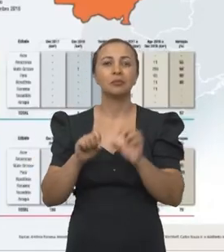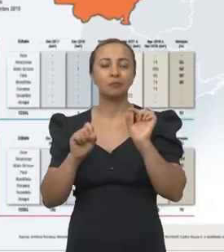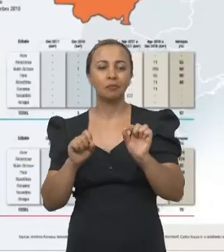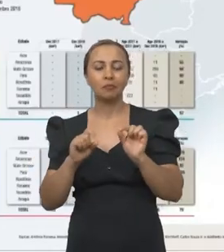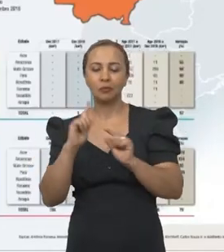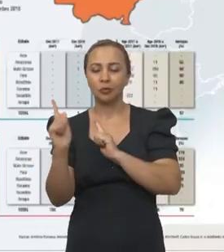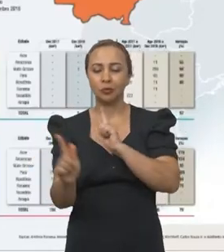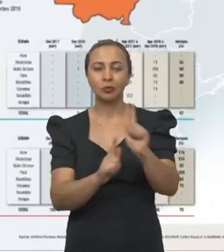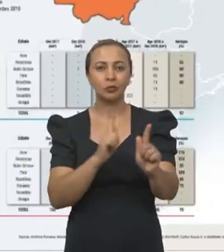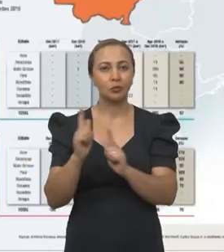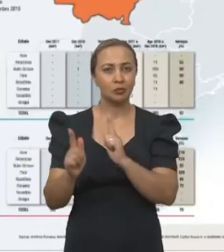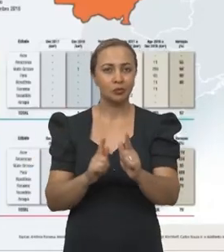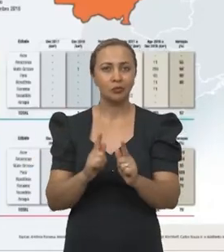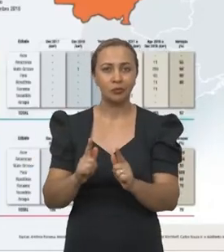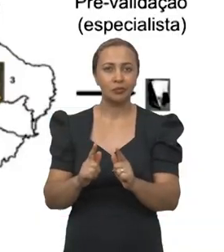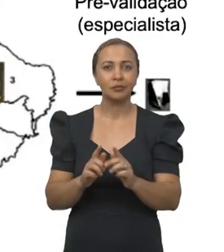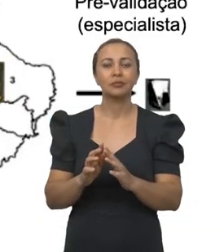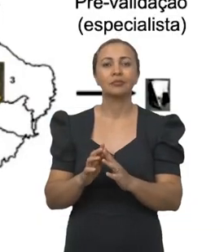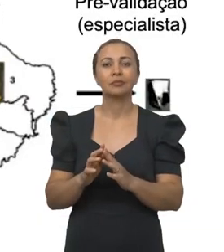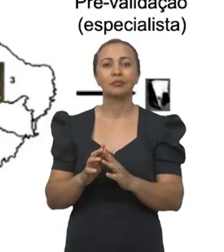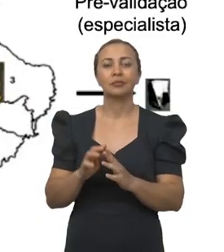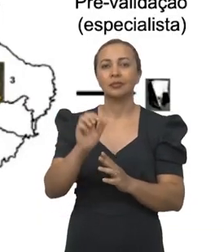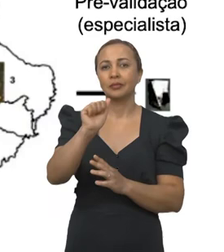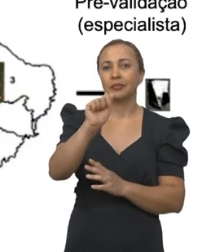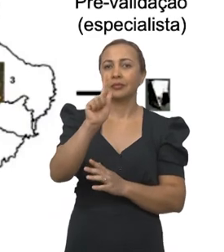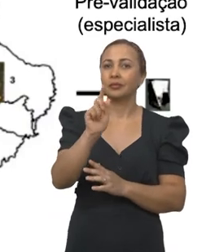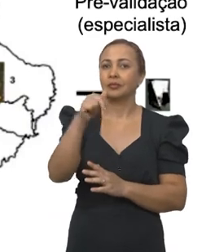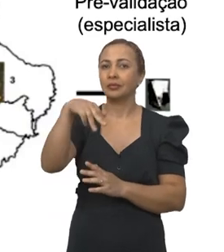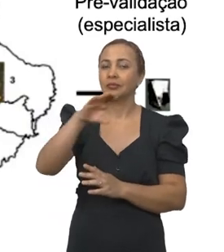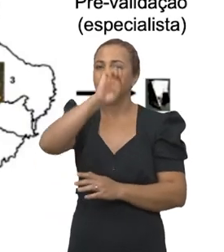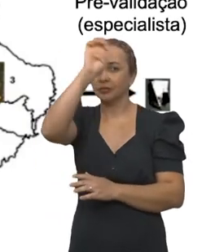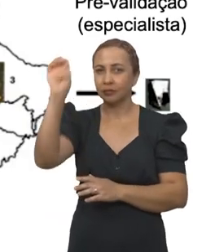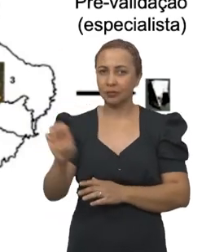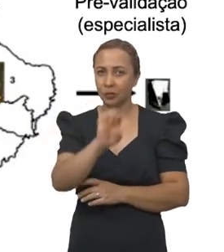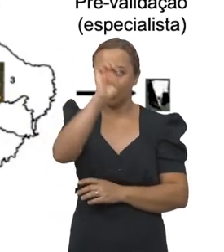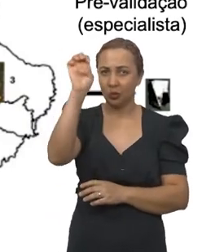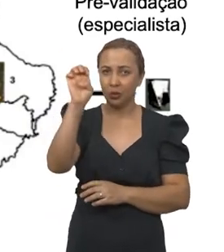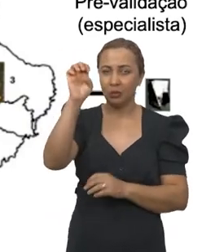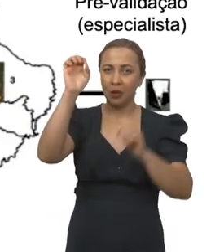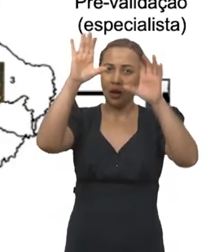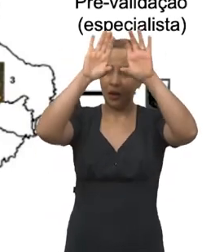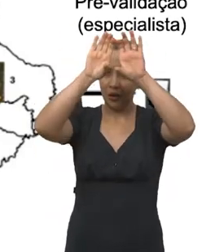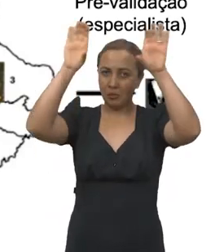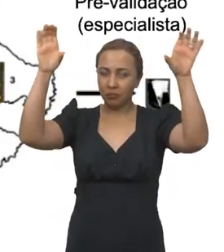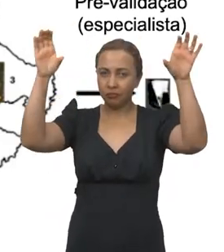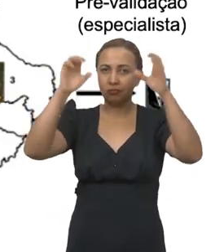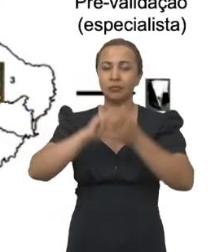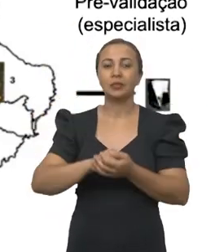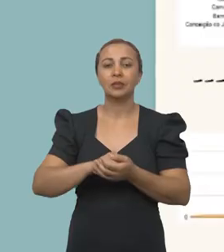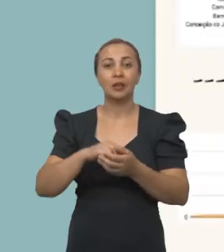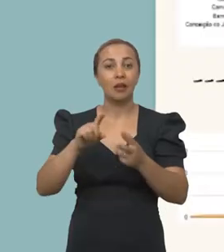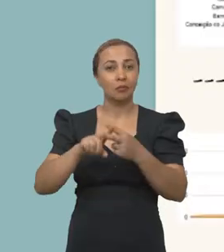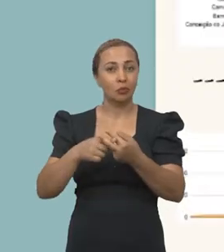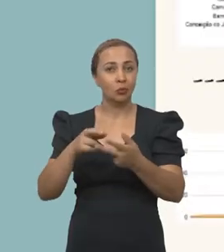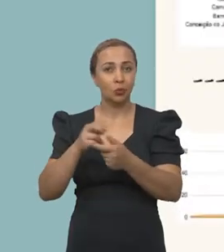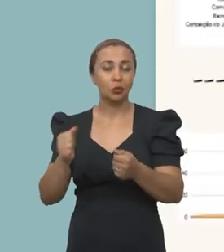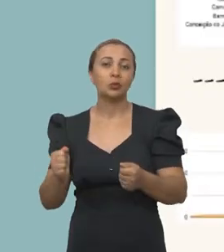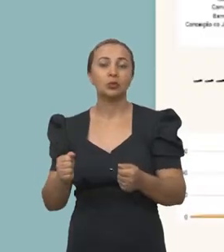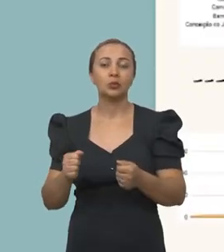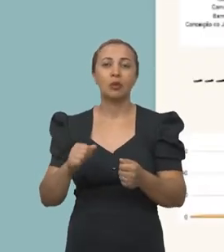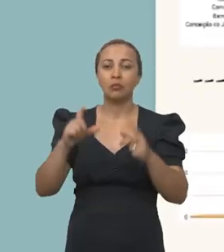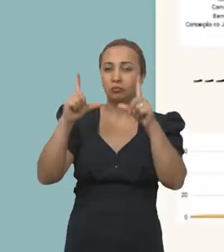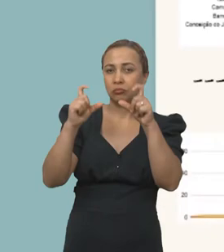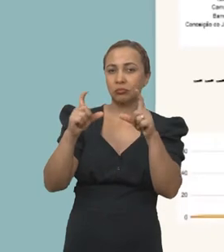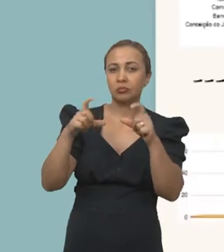sistema gerado pela agência europeia espacial europeia ele